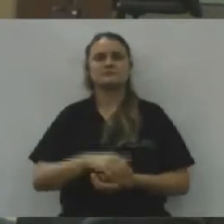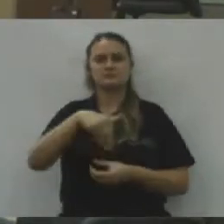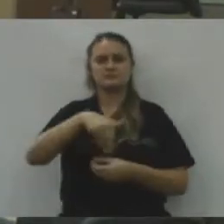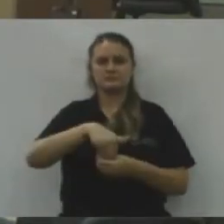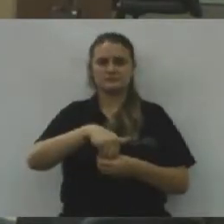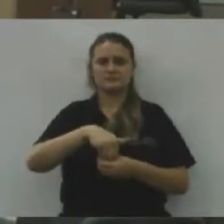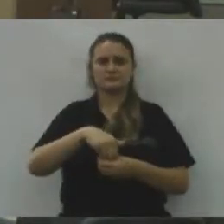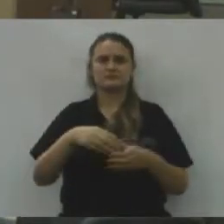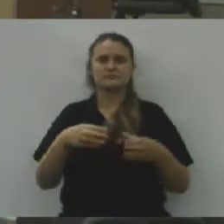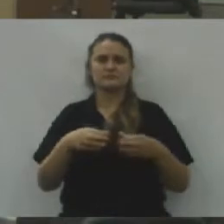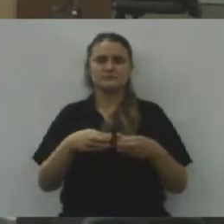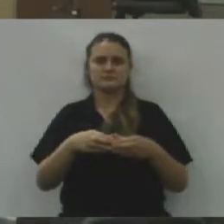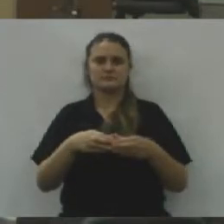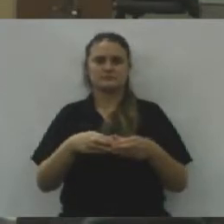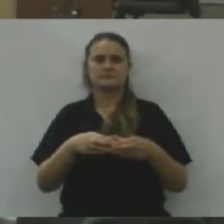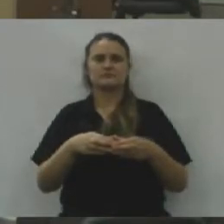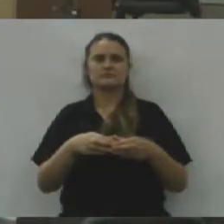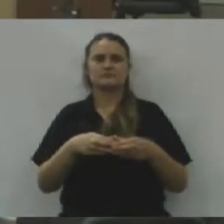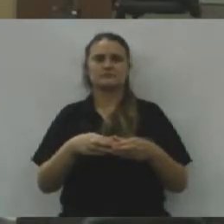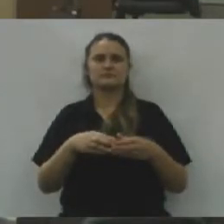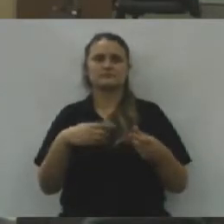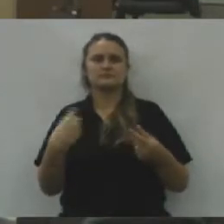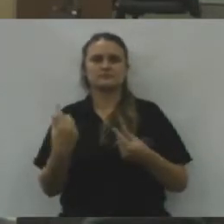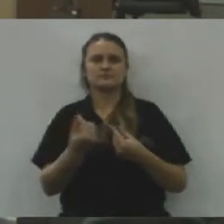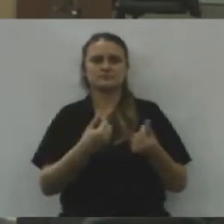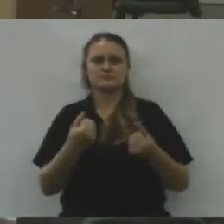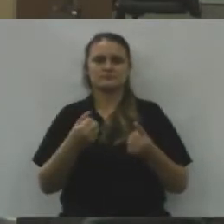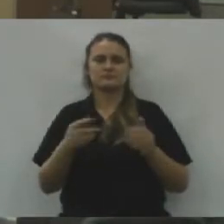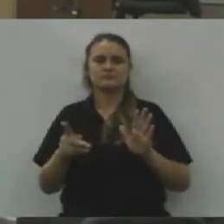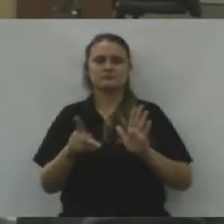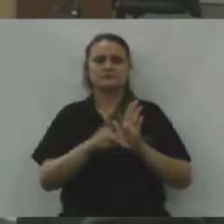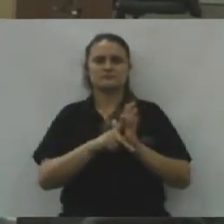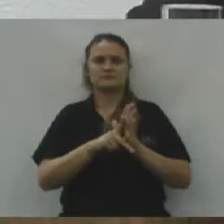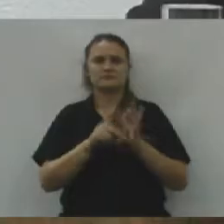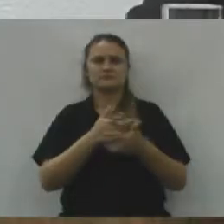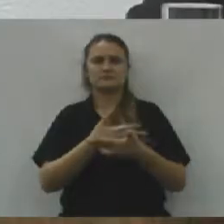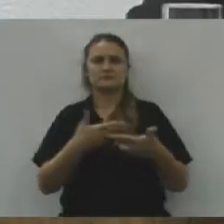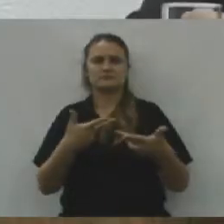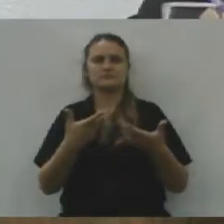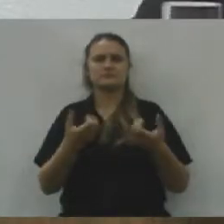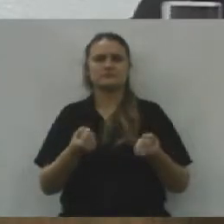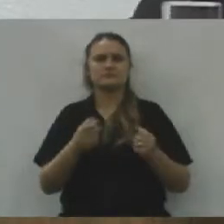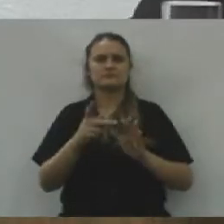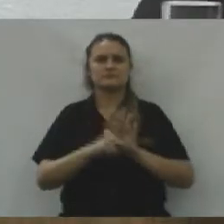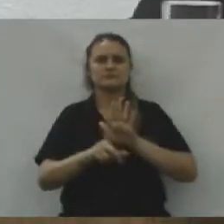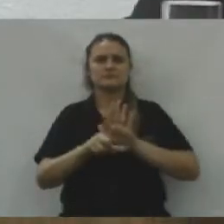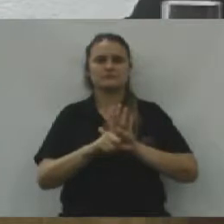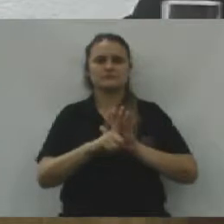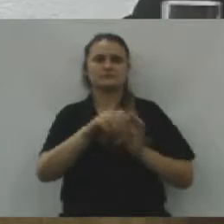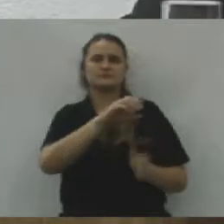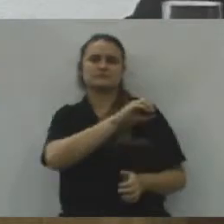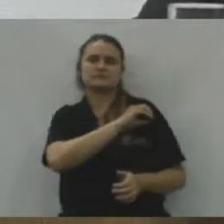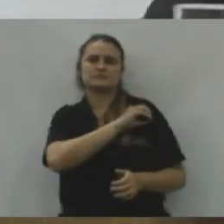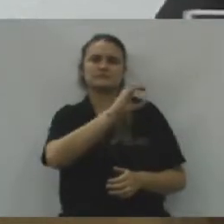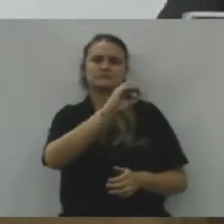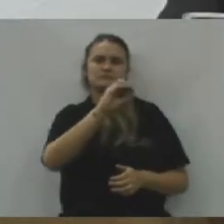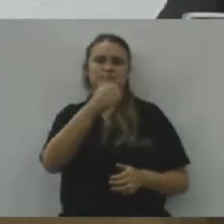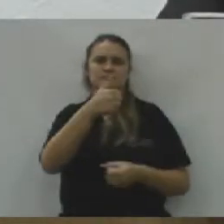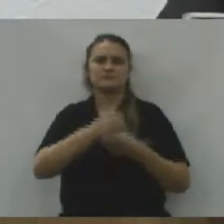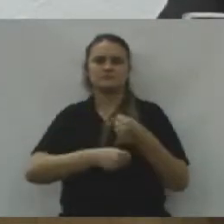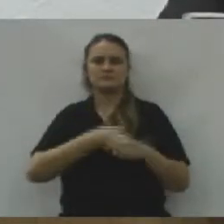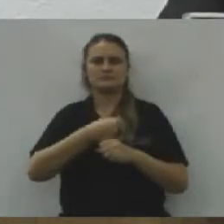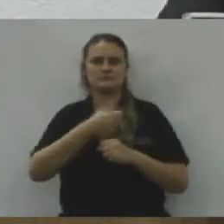Votação do parecer fundamentado da Comissão de Finanças, Orçamento e Patrimônio, favorável ao projeto de lei ordinária número